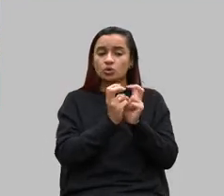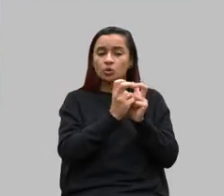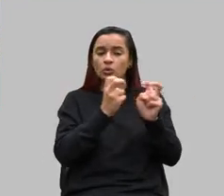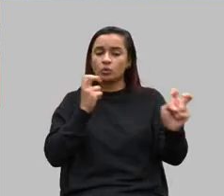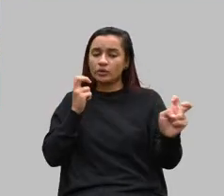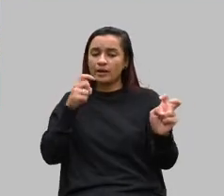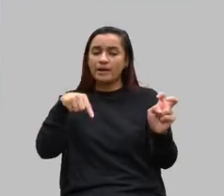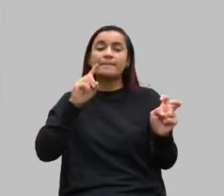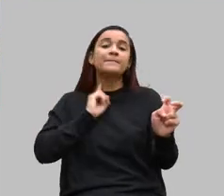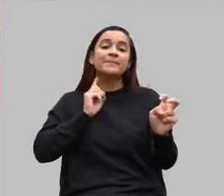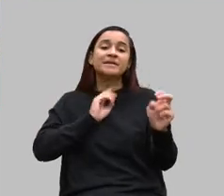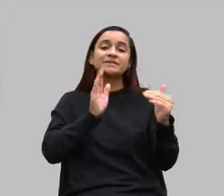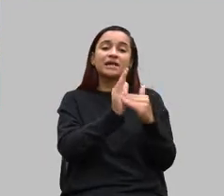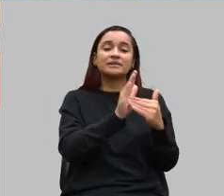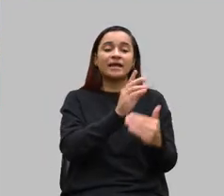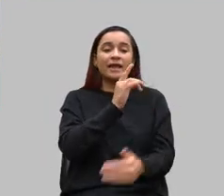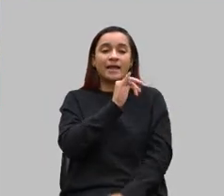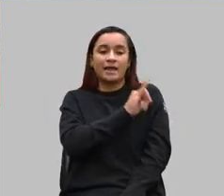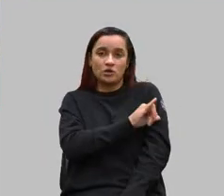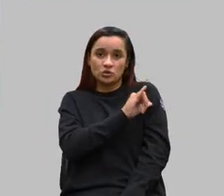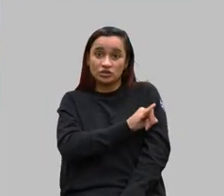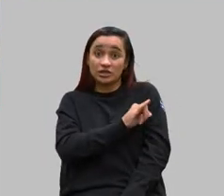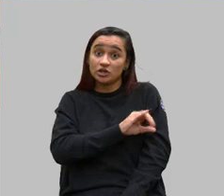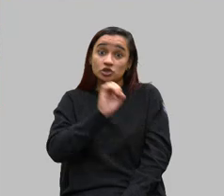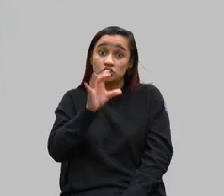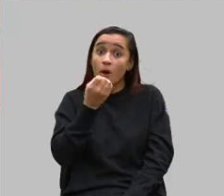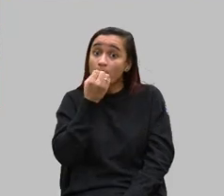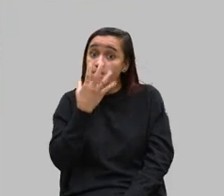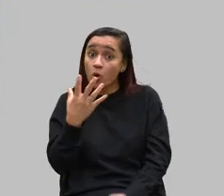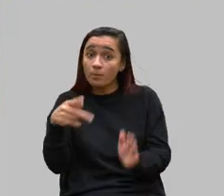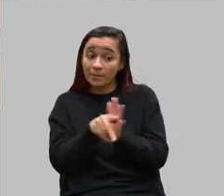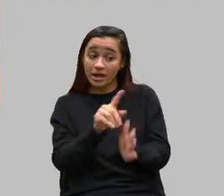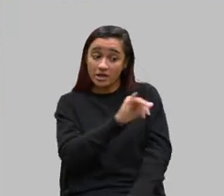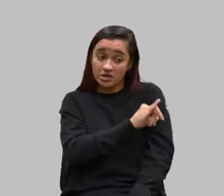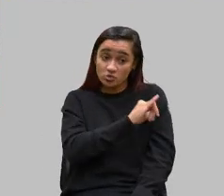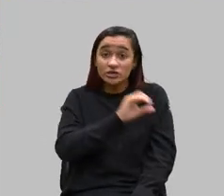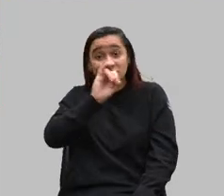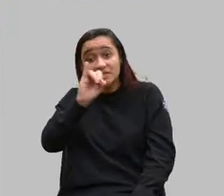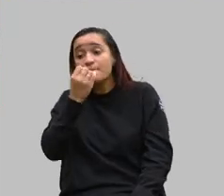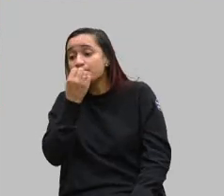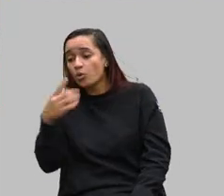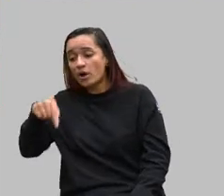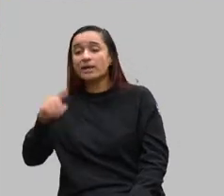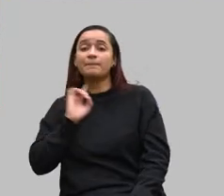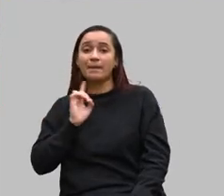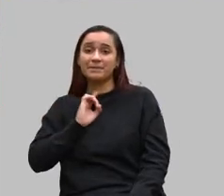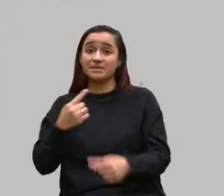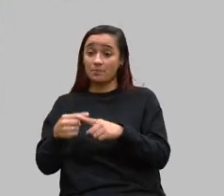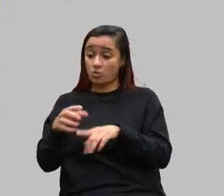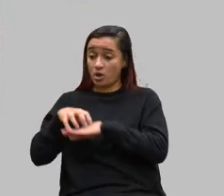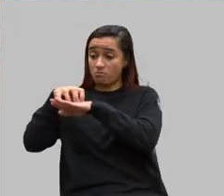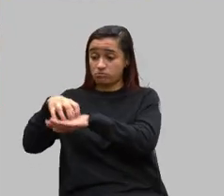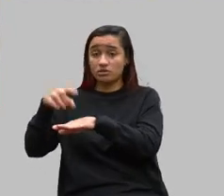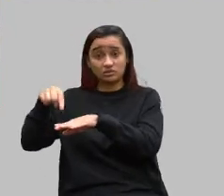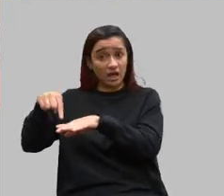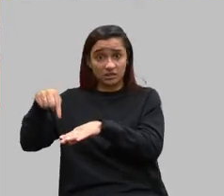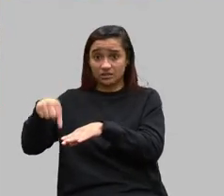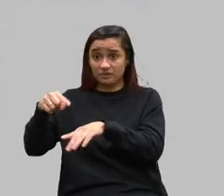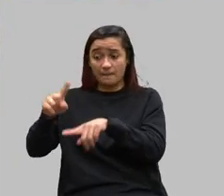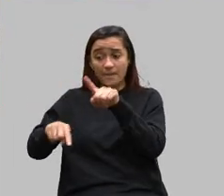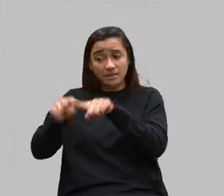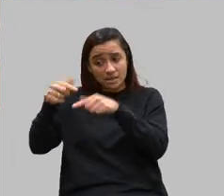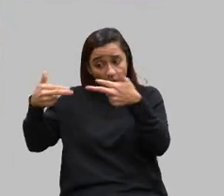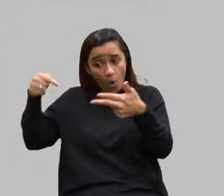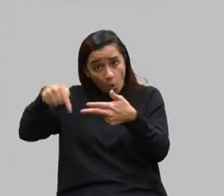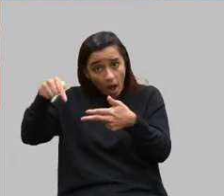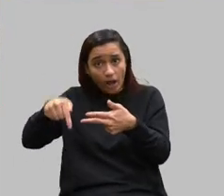Janeiro e é bom dizer o seguinte olha só é bom pro Rio de Janeiro se for muito bom para Minas porque a carga tá aqui nós temos os portos mas a carga tá aqui